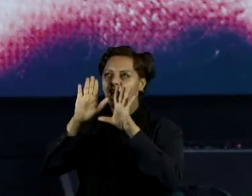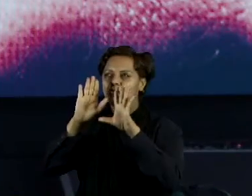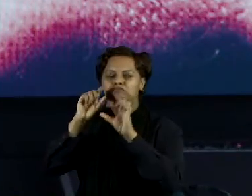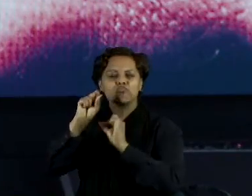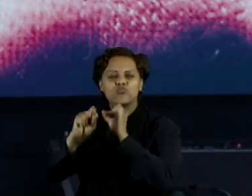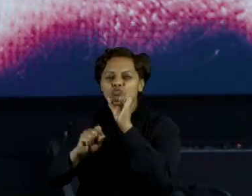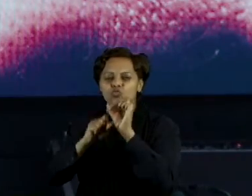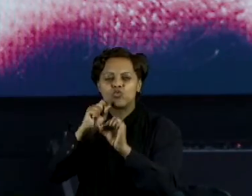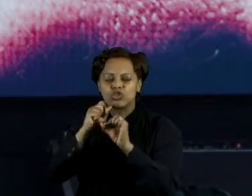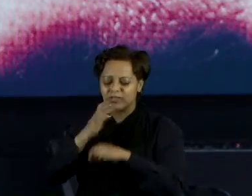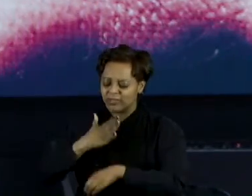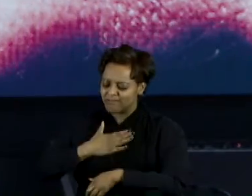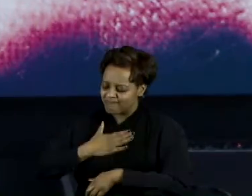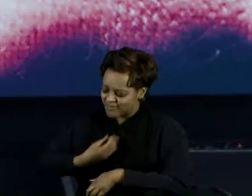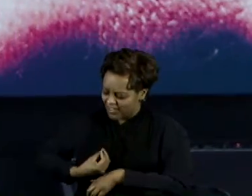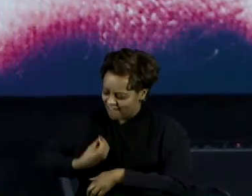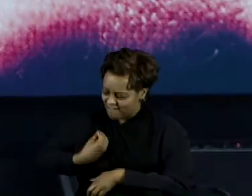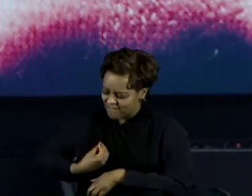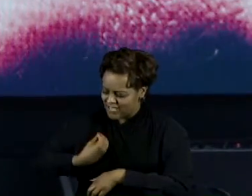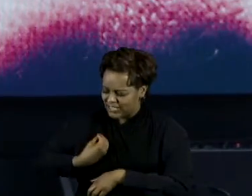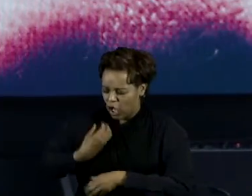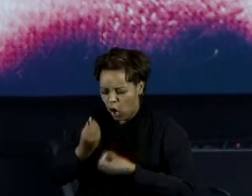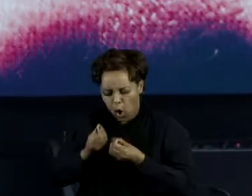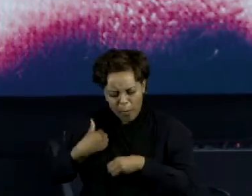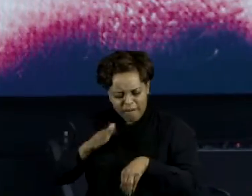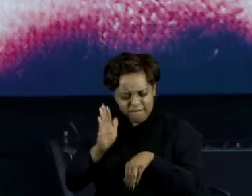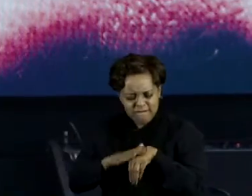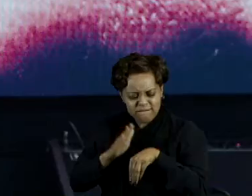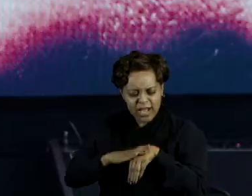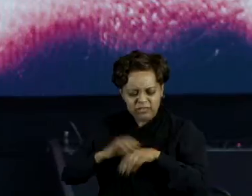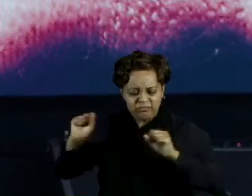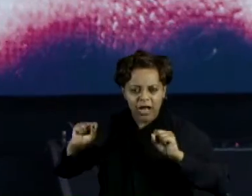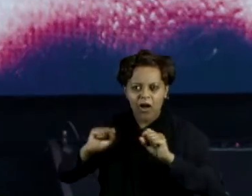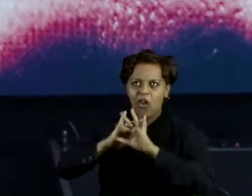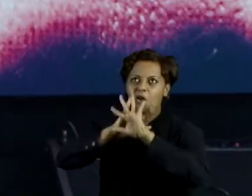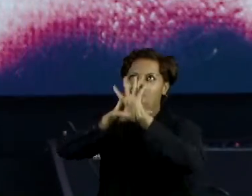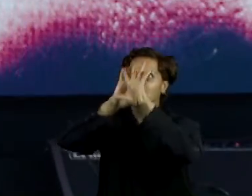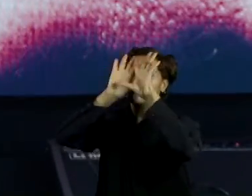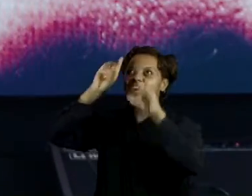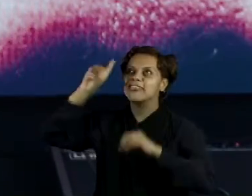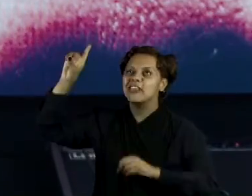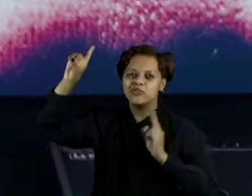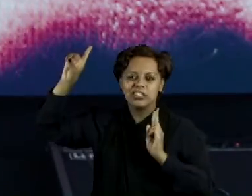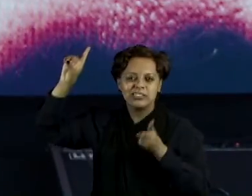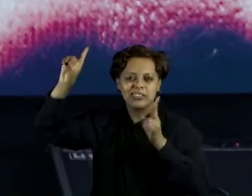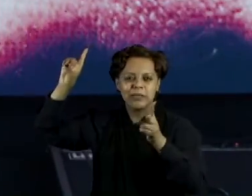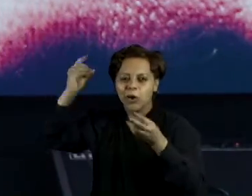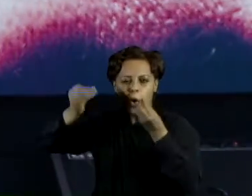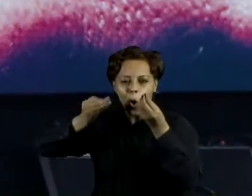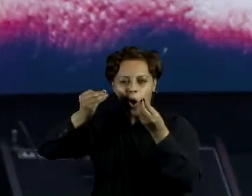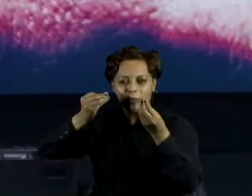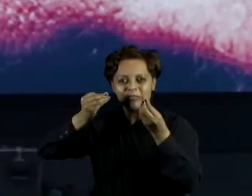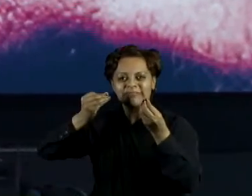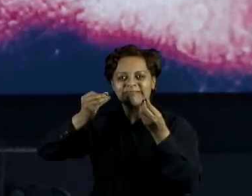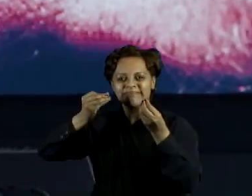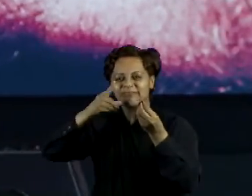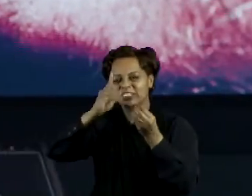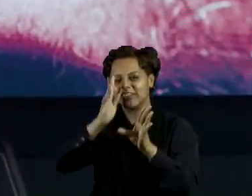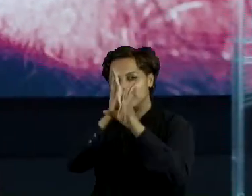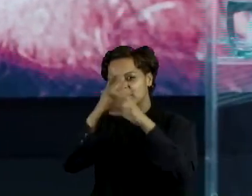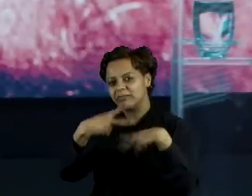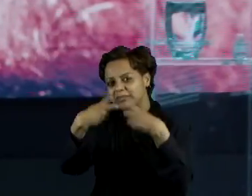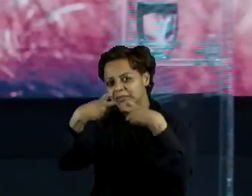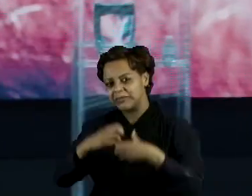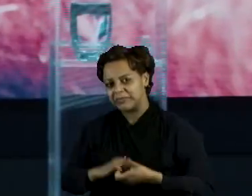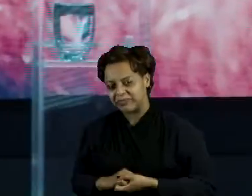você vai fazer para glorificar a Deus em tudo. Mas eu quero dizer, meu querido,